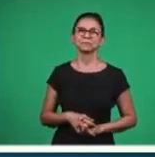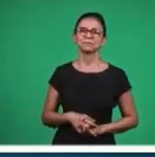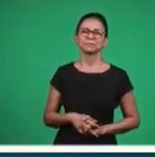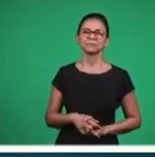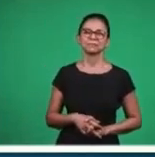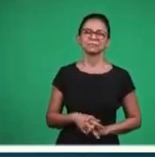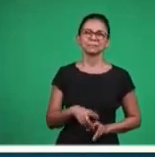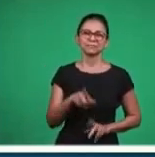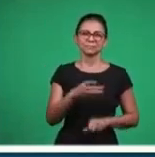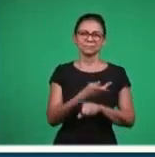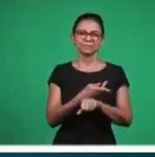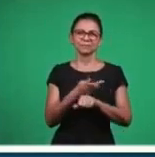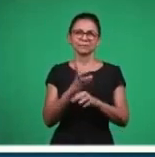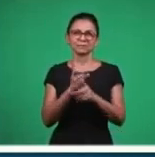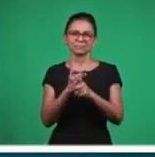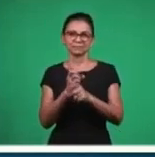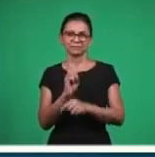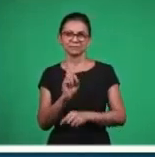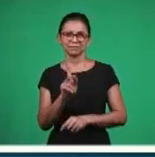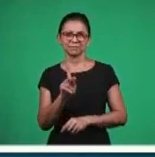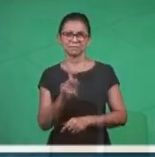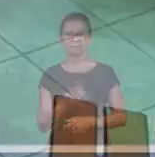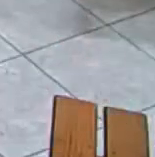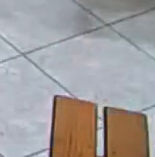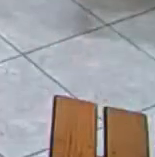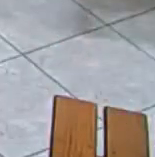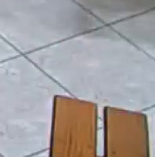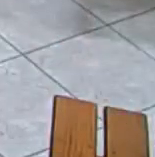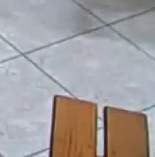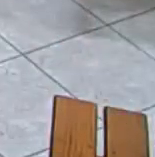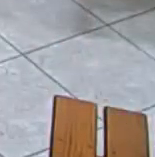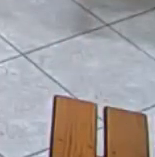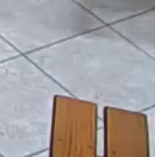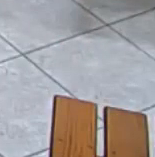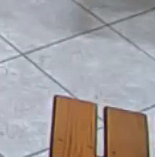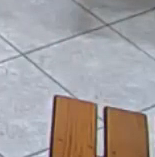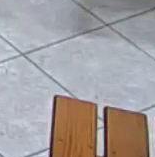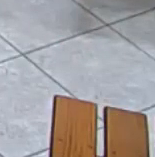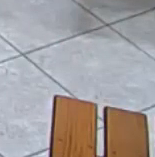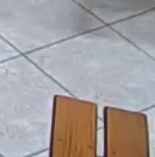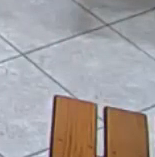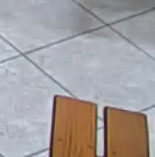church, they'll find the answers. Amen. Nós temos o texto aí que é a